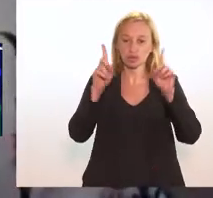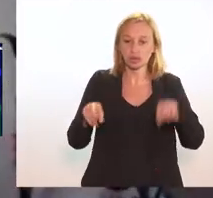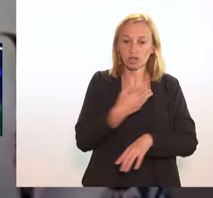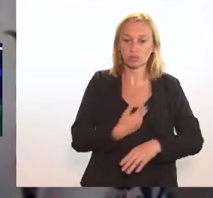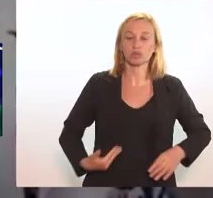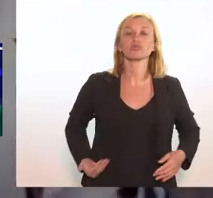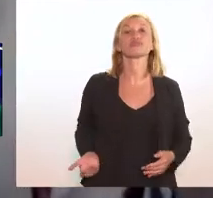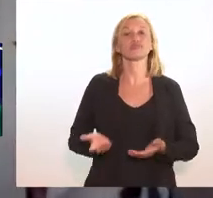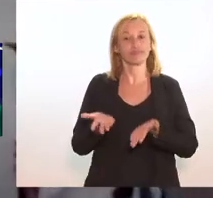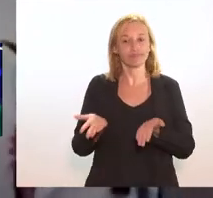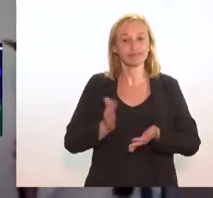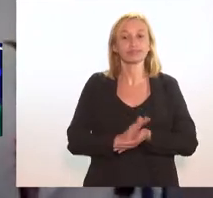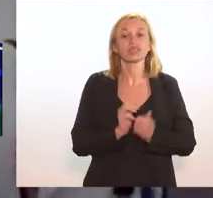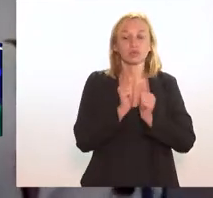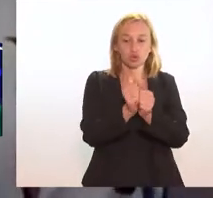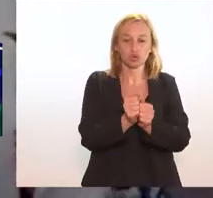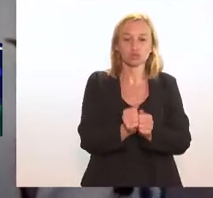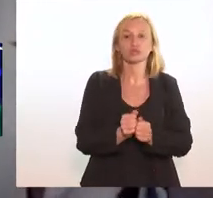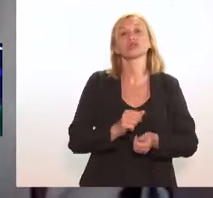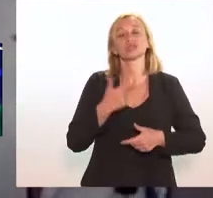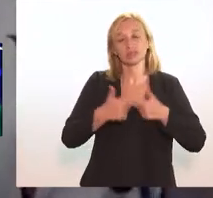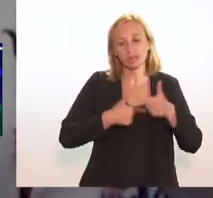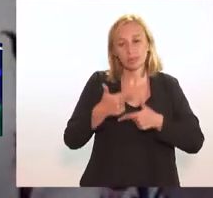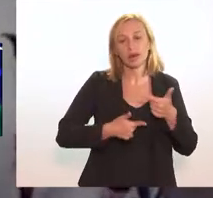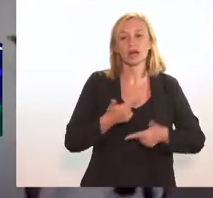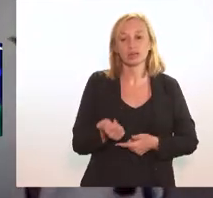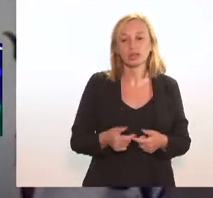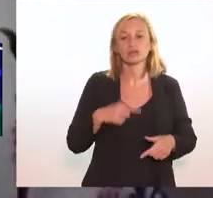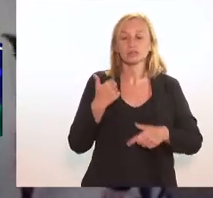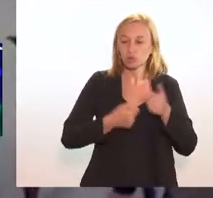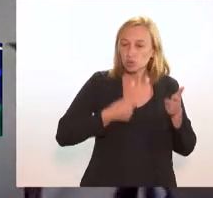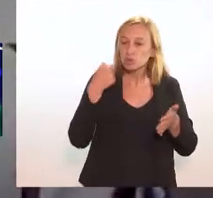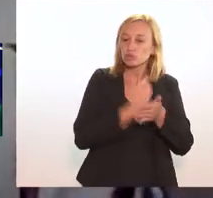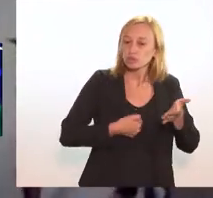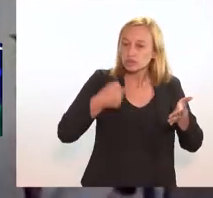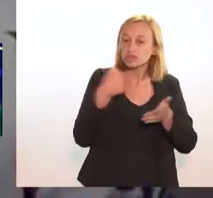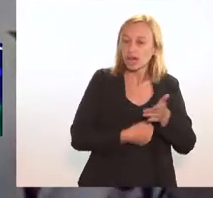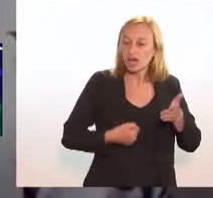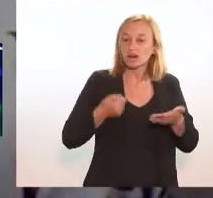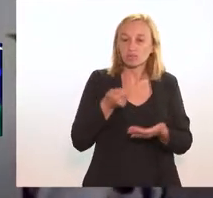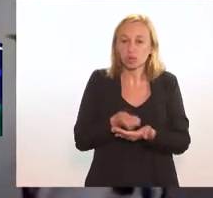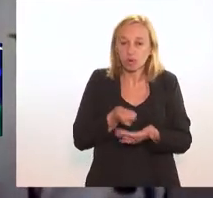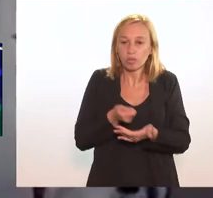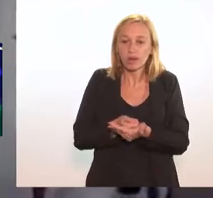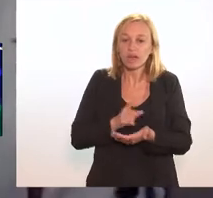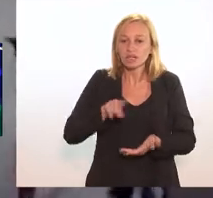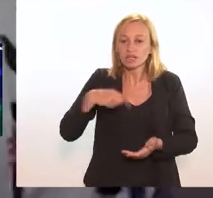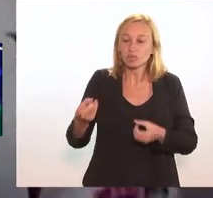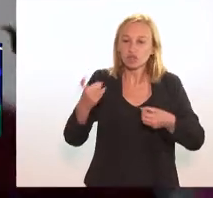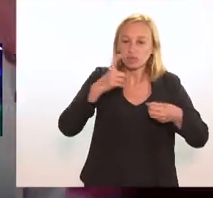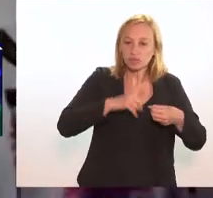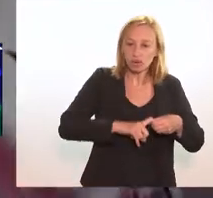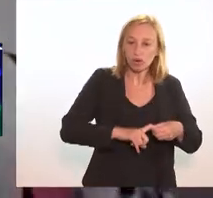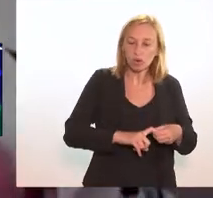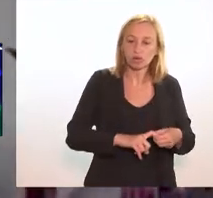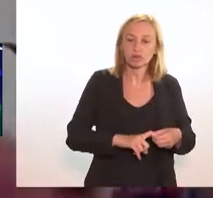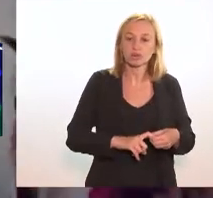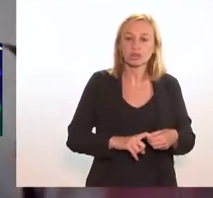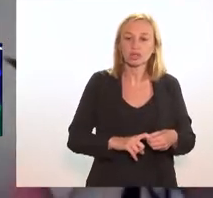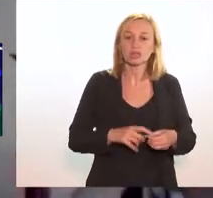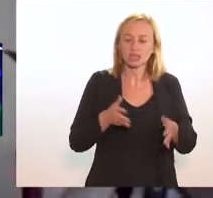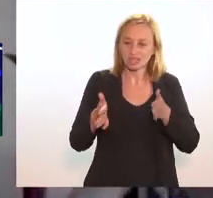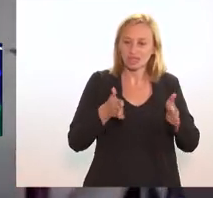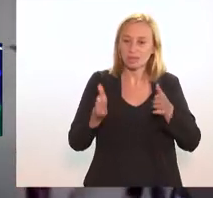Então, Luiz Paulo, estamos juntos nessa jornada, nessa caminhada, vamos lutar, vamos cobrar. Depois da volta desse recesso que nós temos tendo aí,